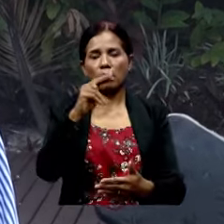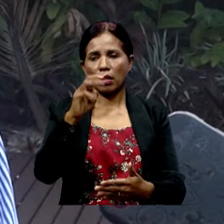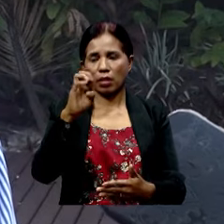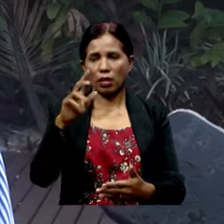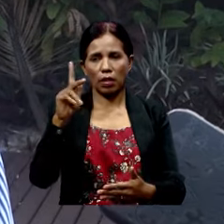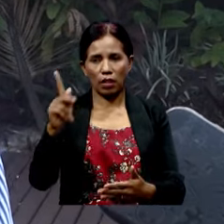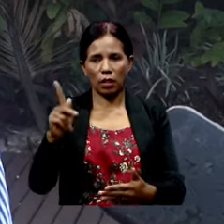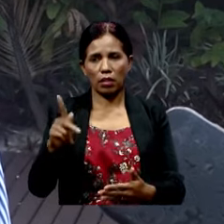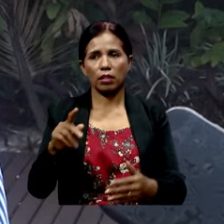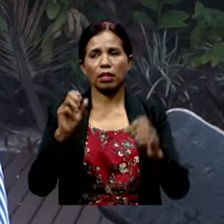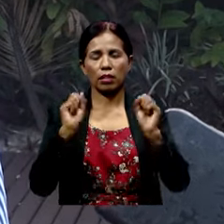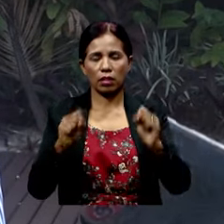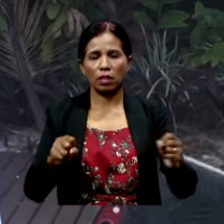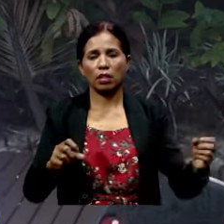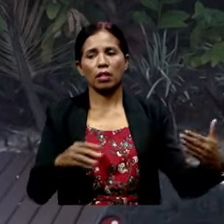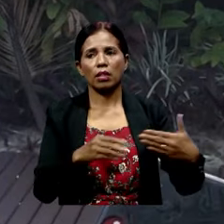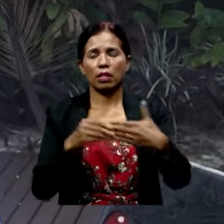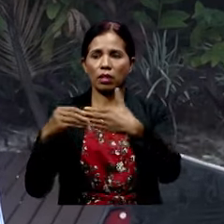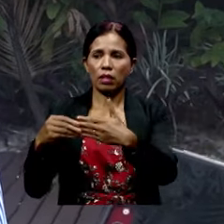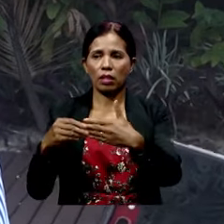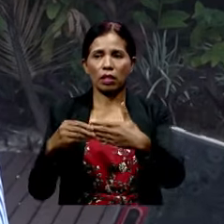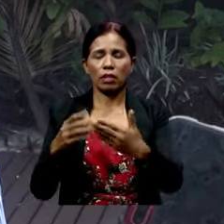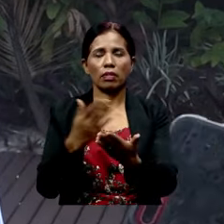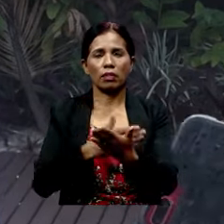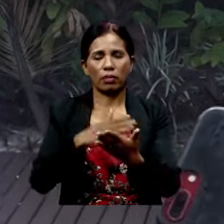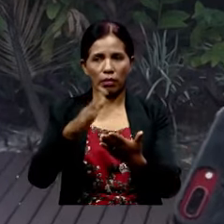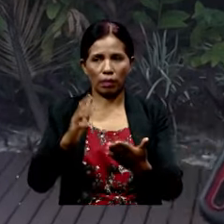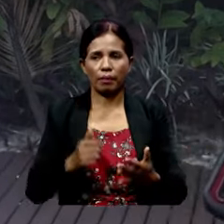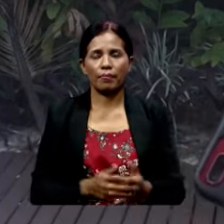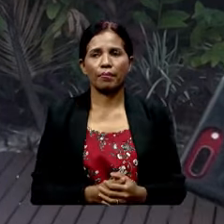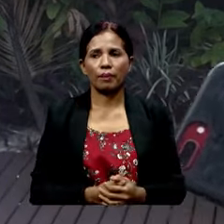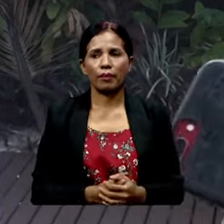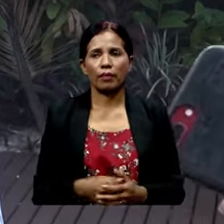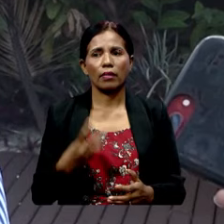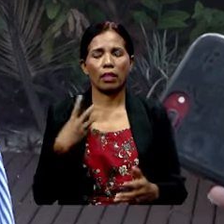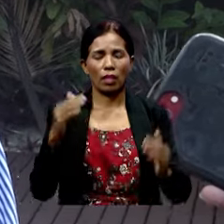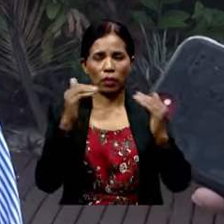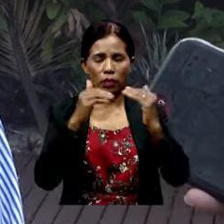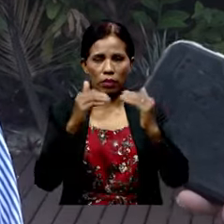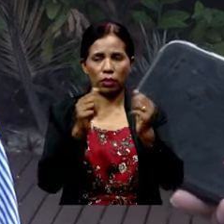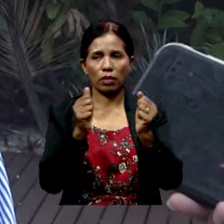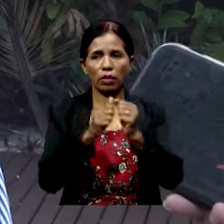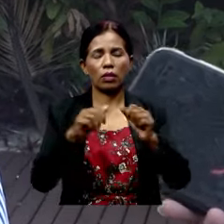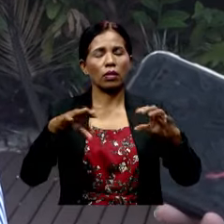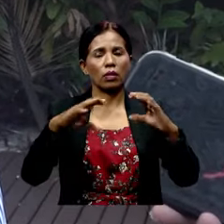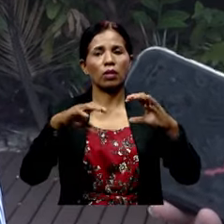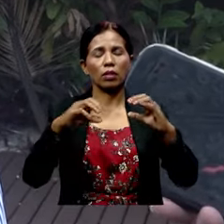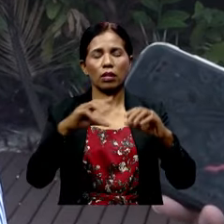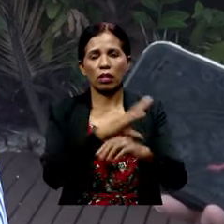a presidência, chair of the meeting. E a nossa reunião e da organização ACP,